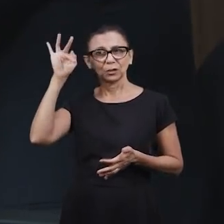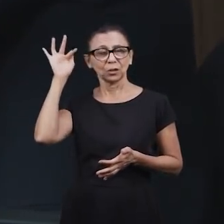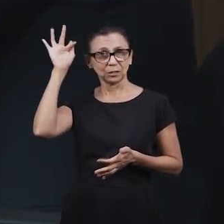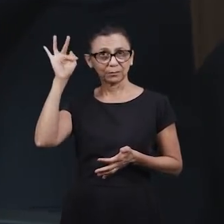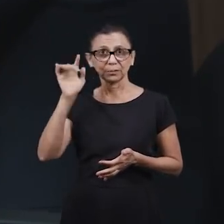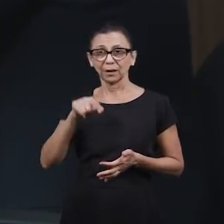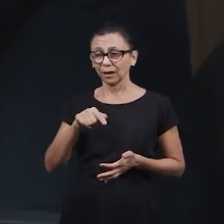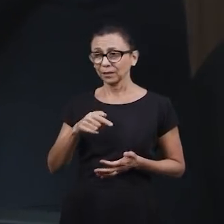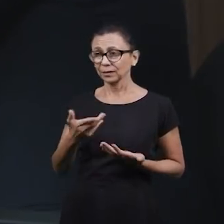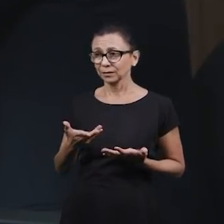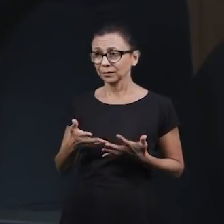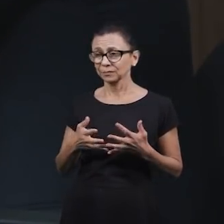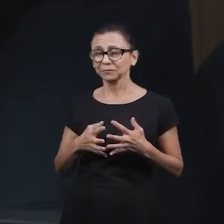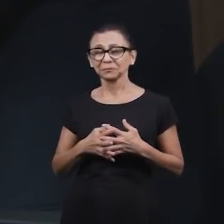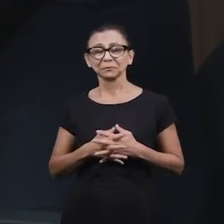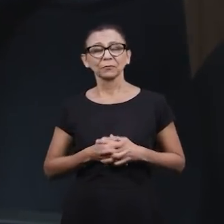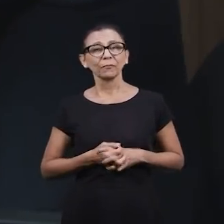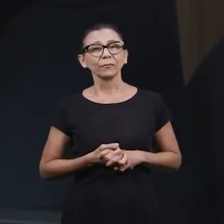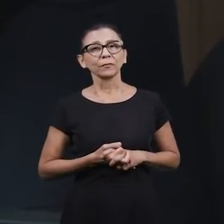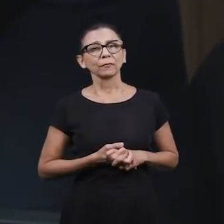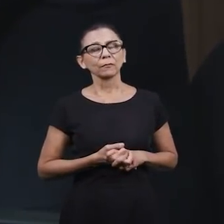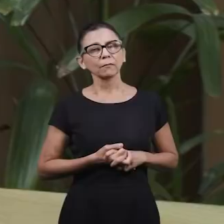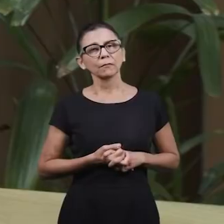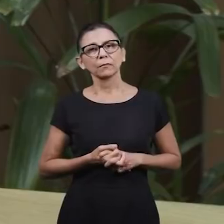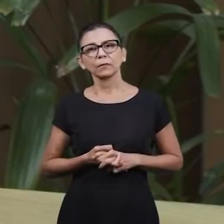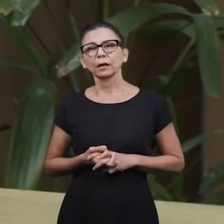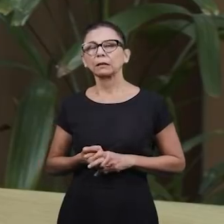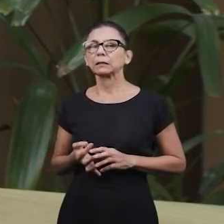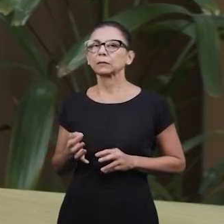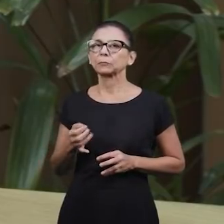fácil, porque se você quiser